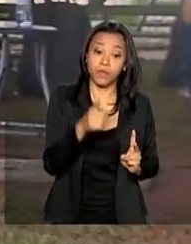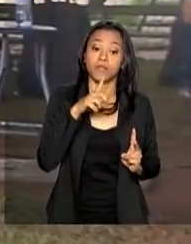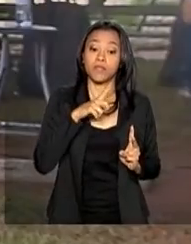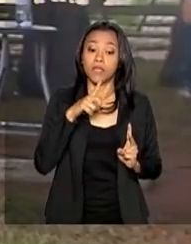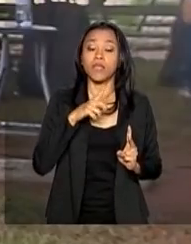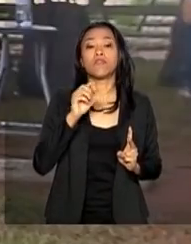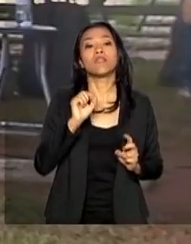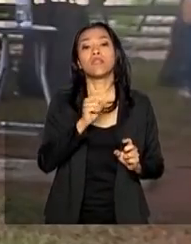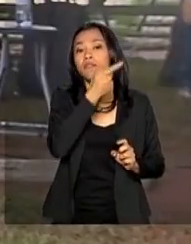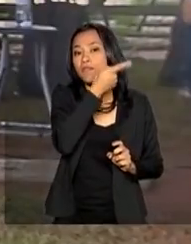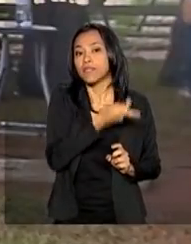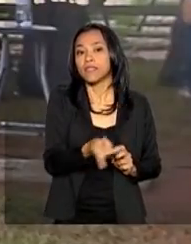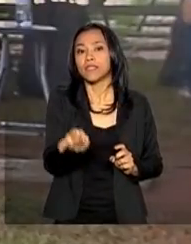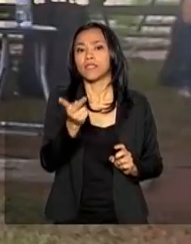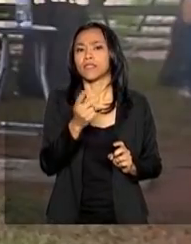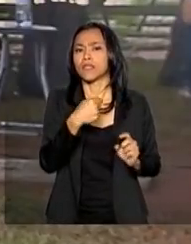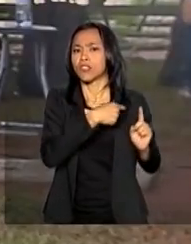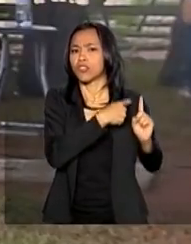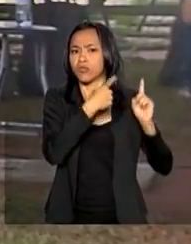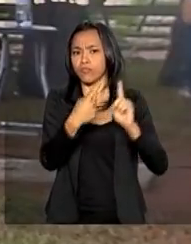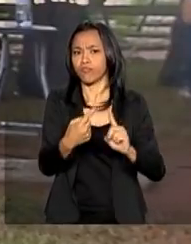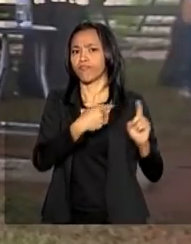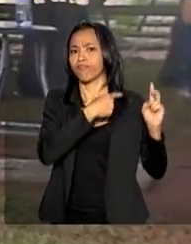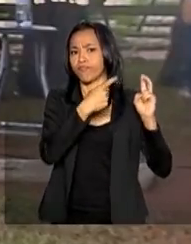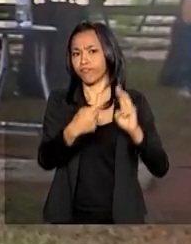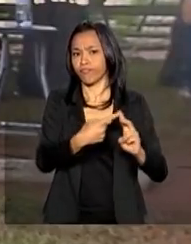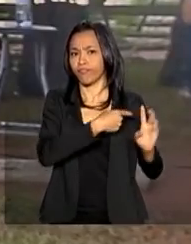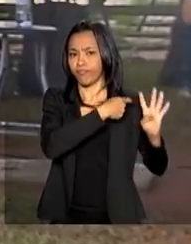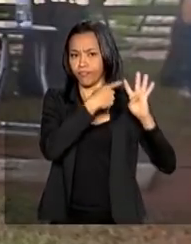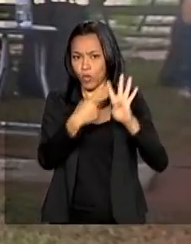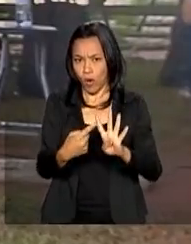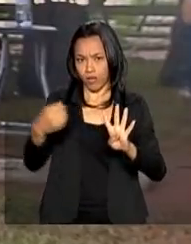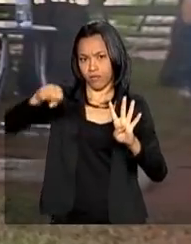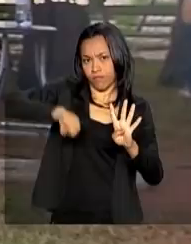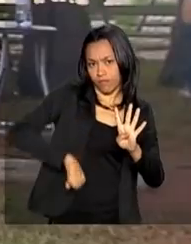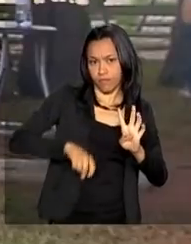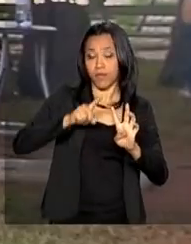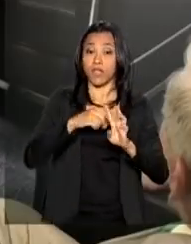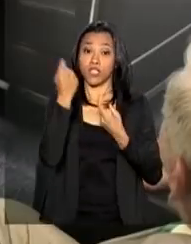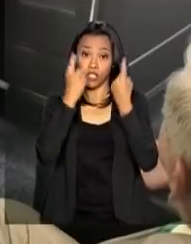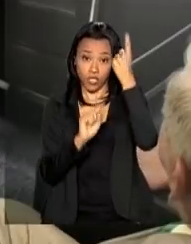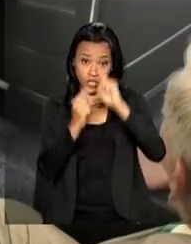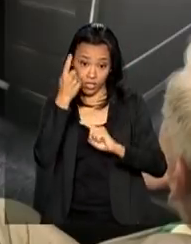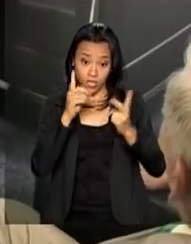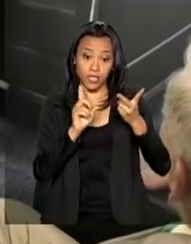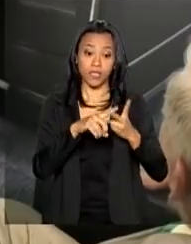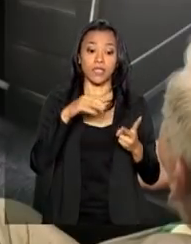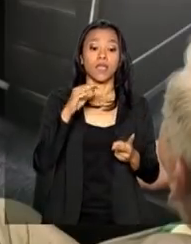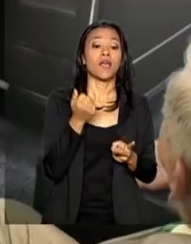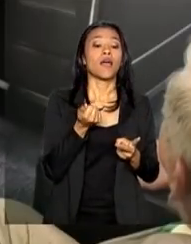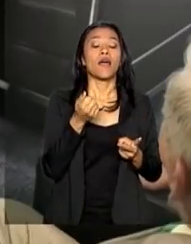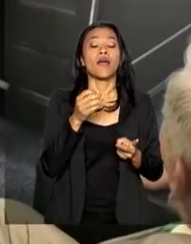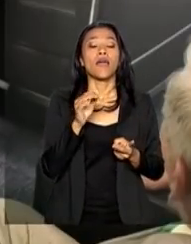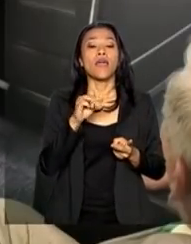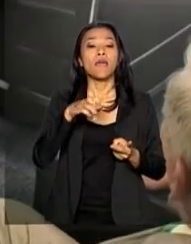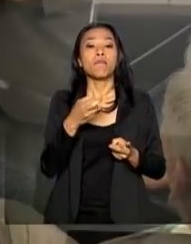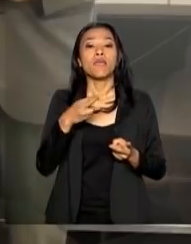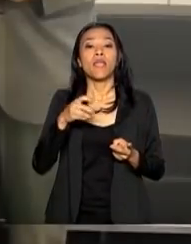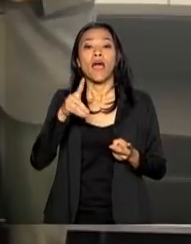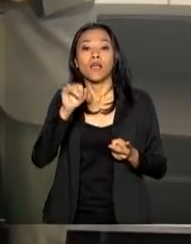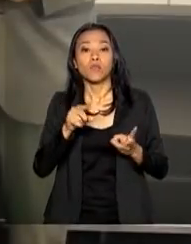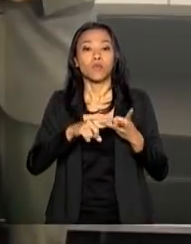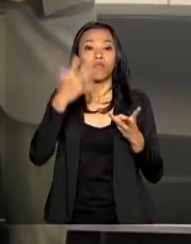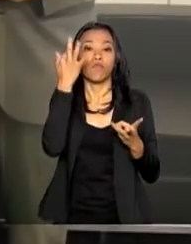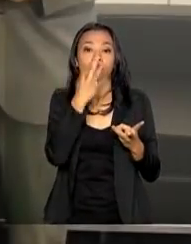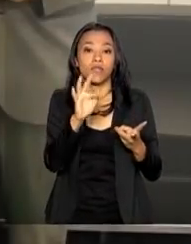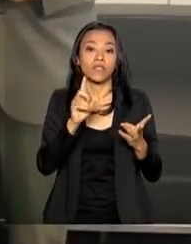recebeu a visita de embaixadores de quatro países: Chile, Emirados Árabes Unidos, França e